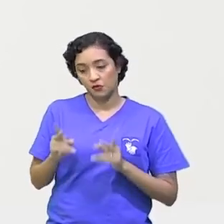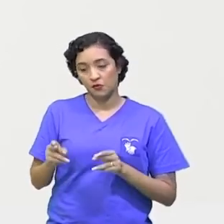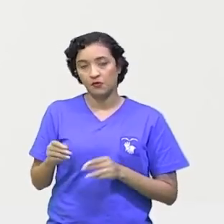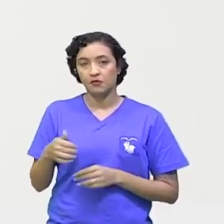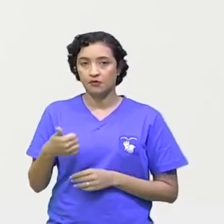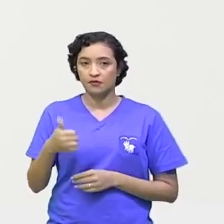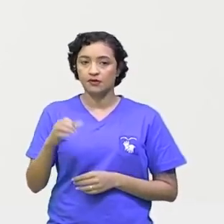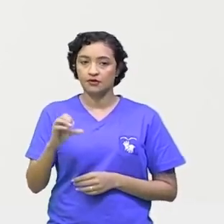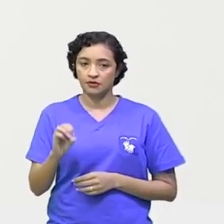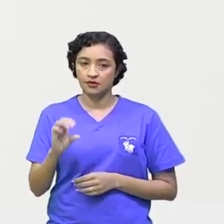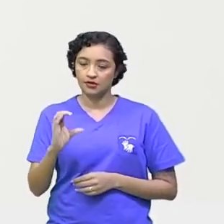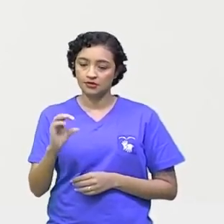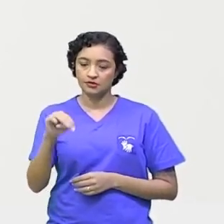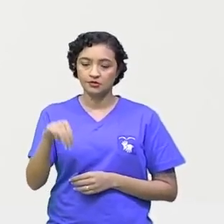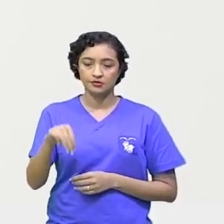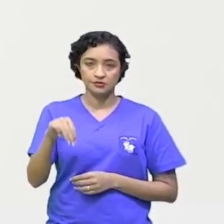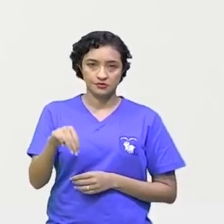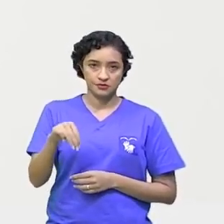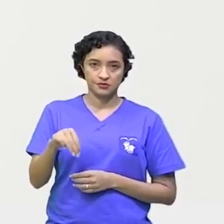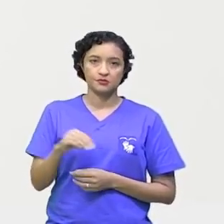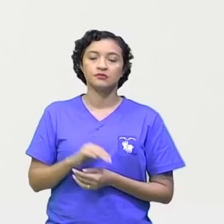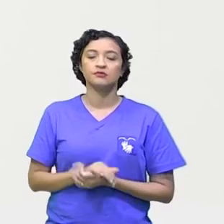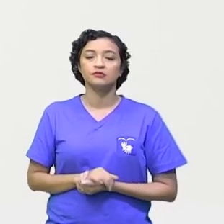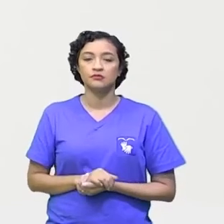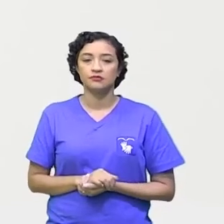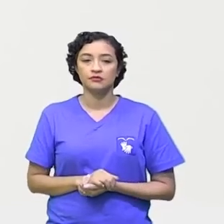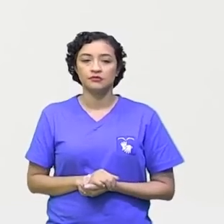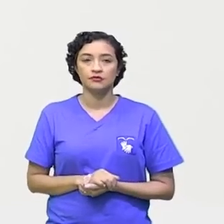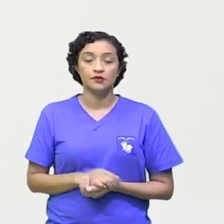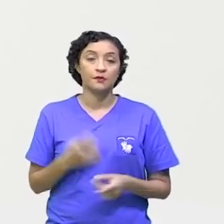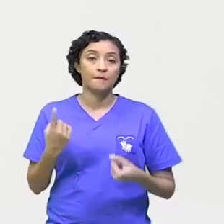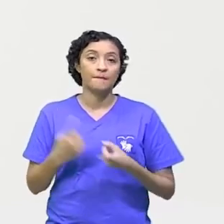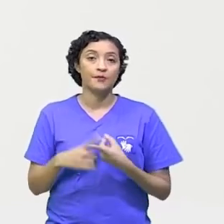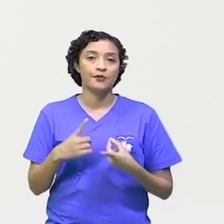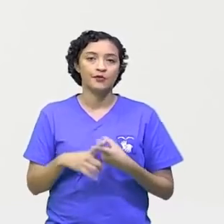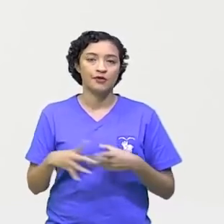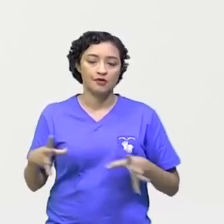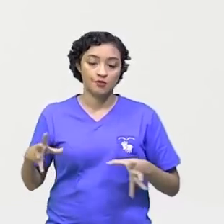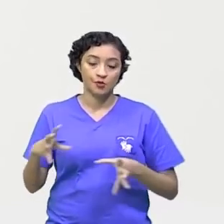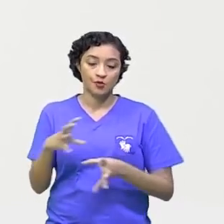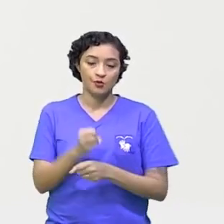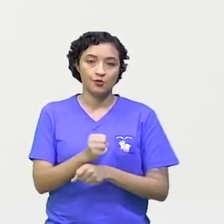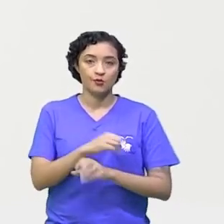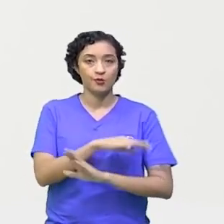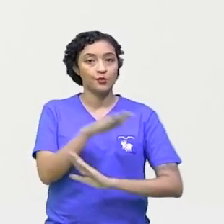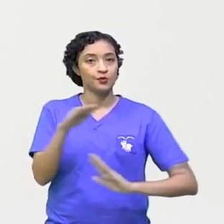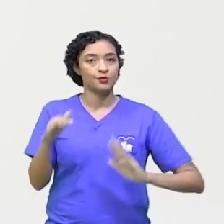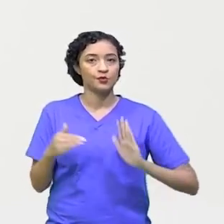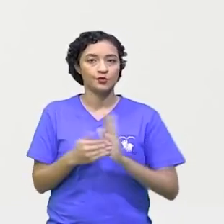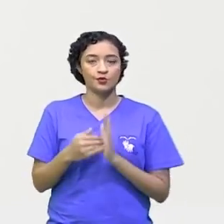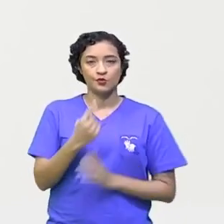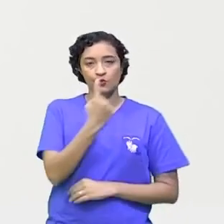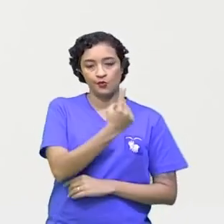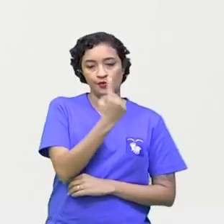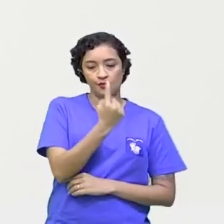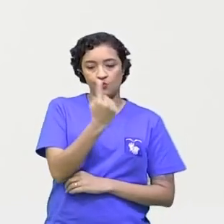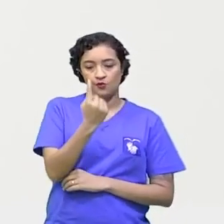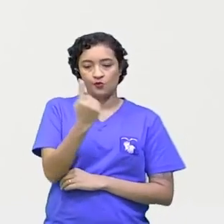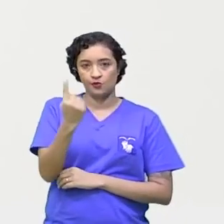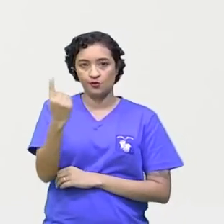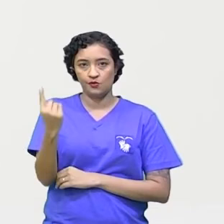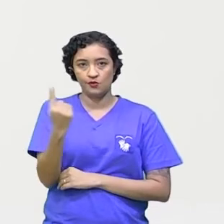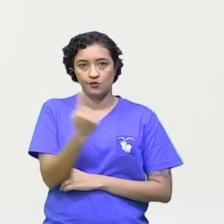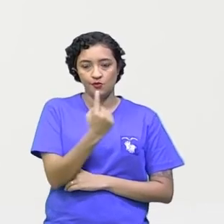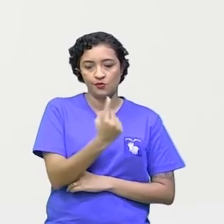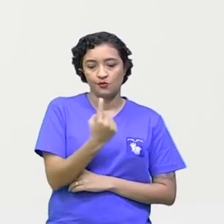7, 8, 9, 10. Nós temos 10 números 1. Olha aí,